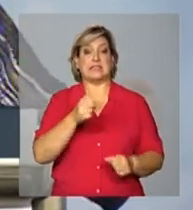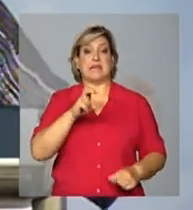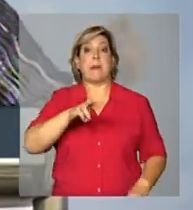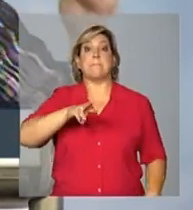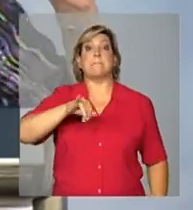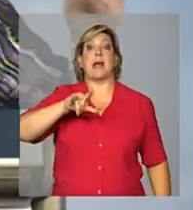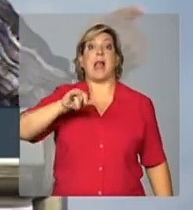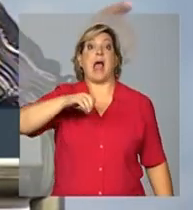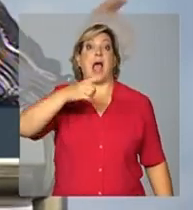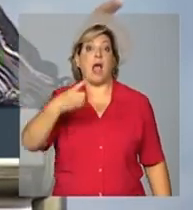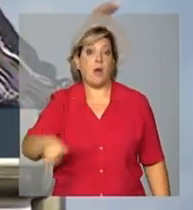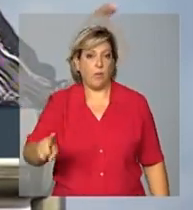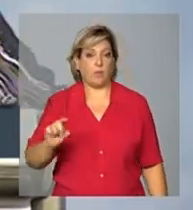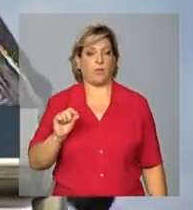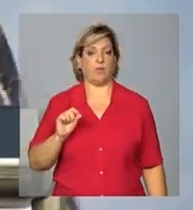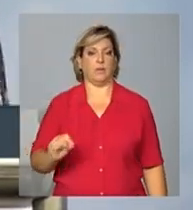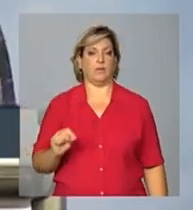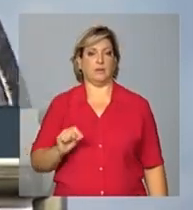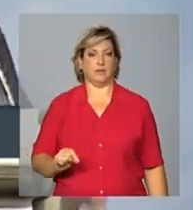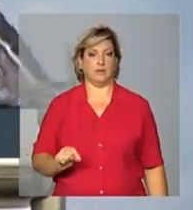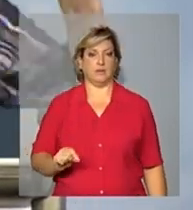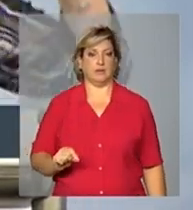milhões de